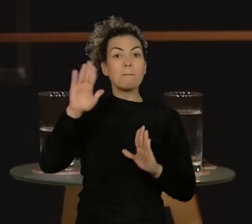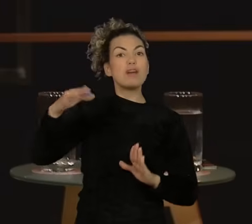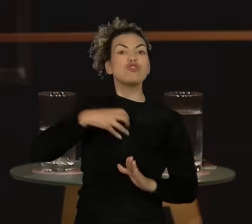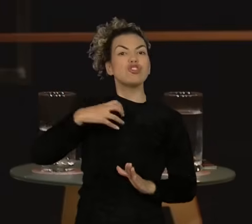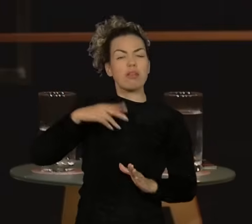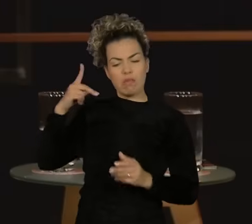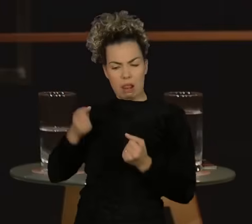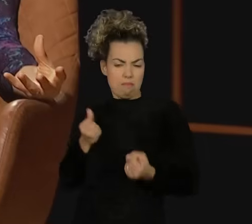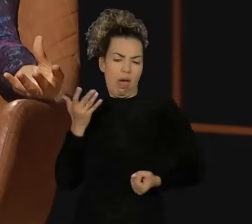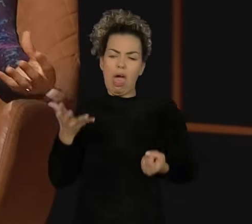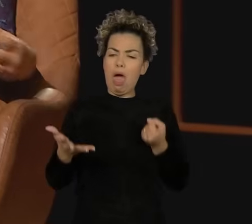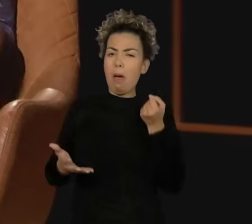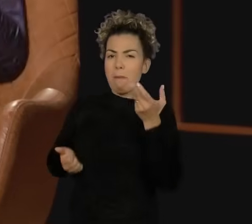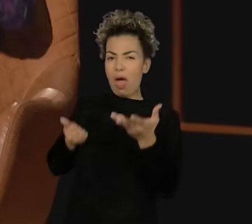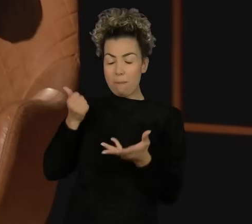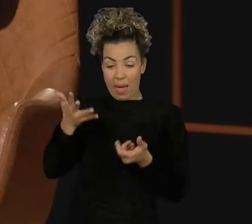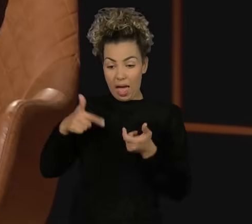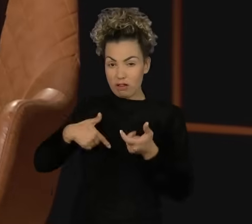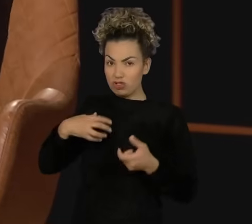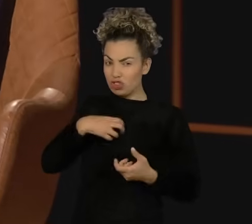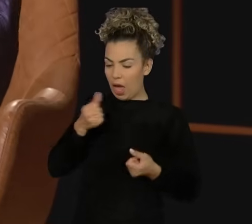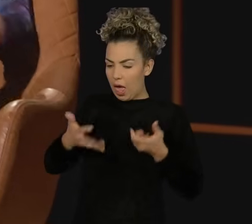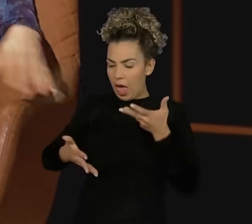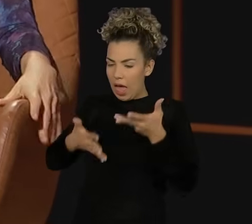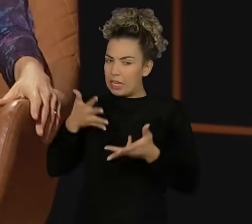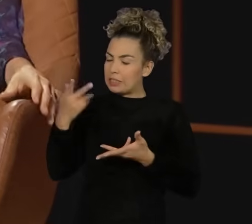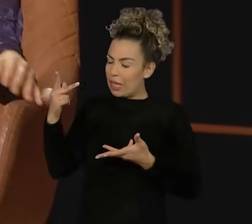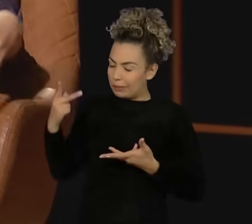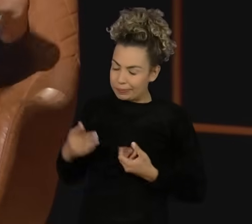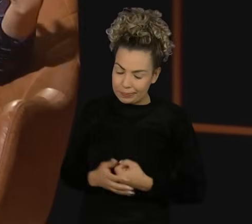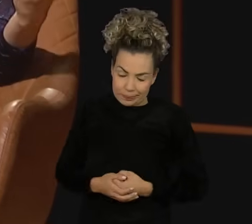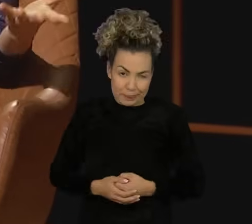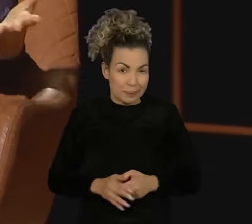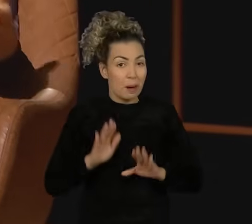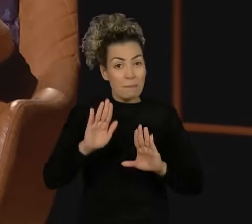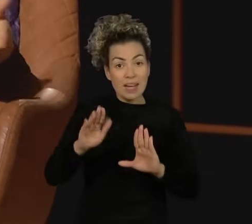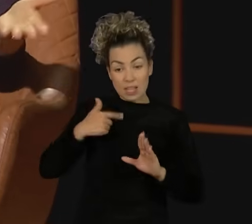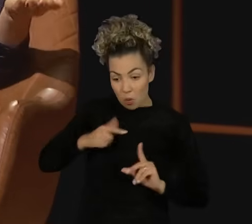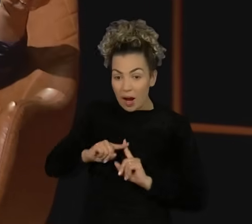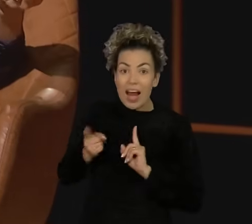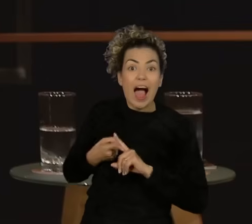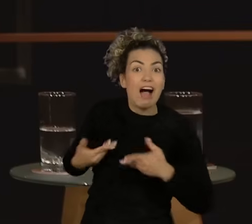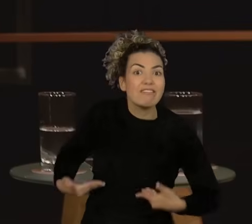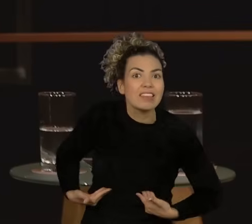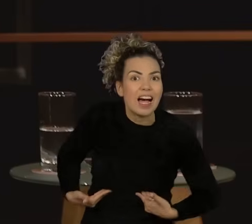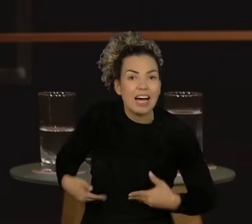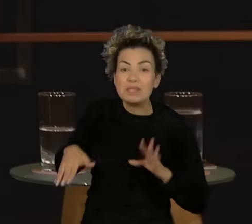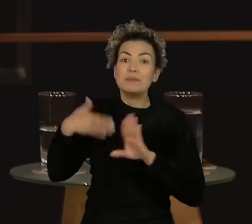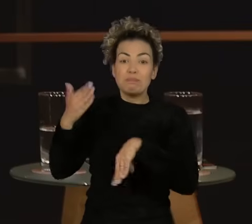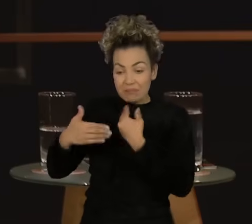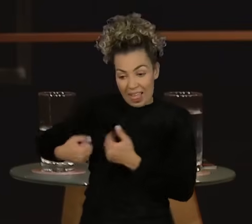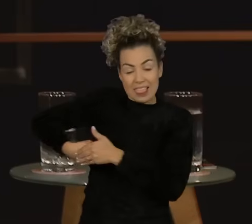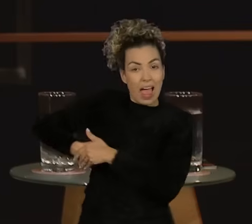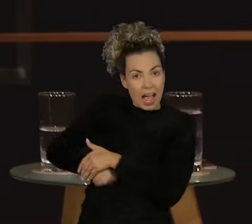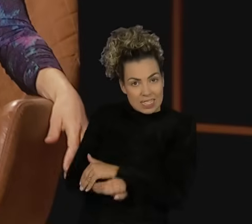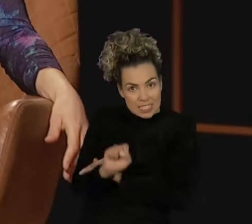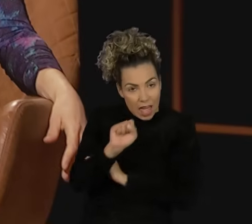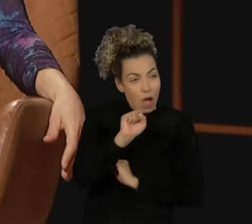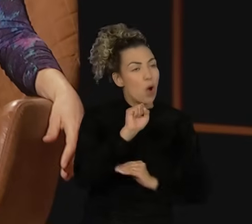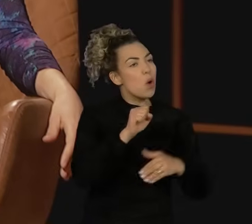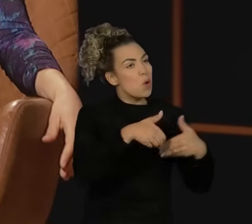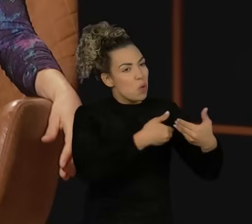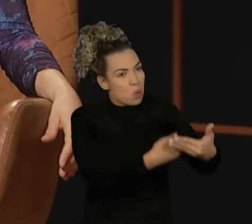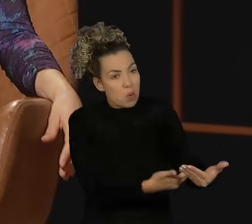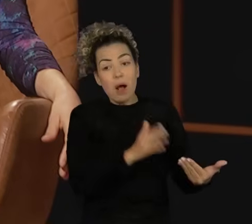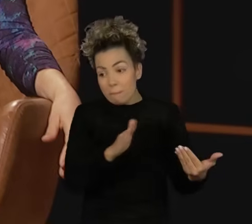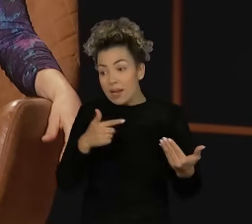loucura. E aí era uma grávida, aí Clarice nasceu, depois que Clarice nasceu, a gente retomou o espetáculo. Isso